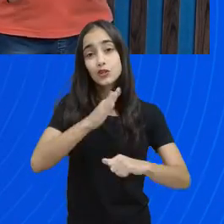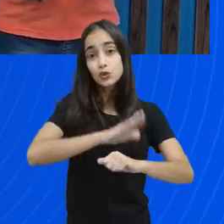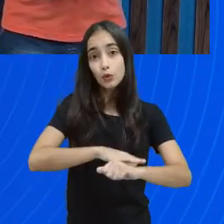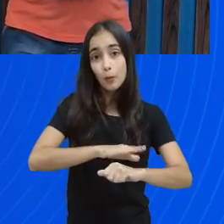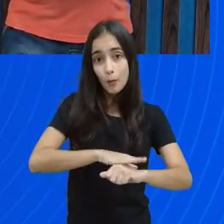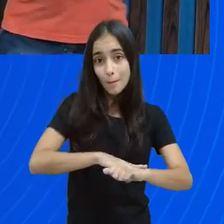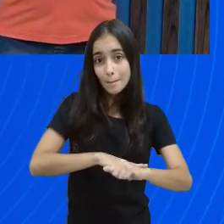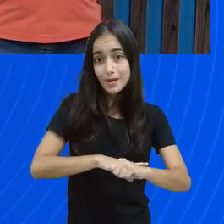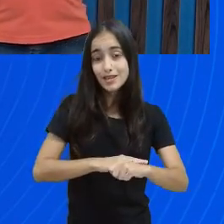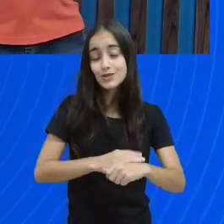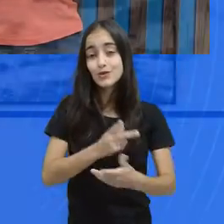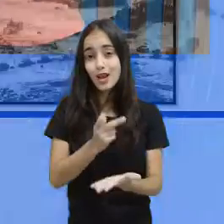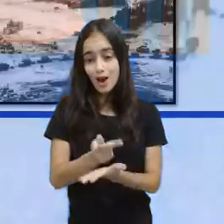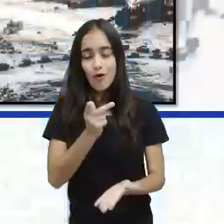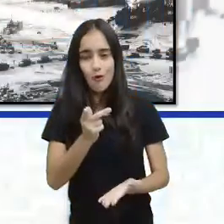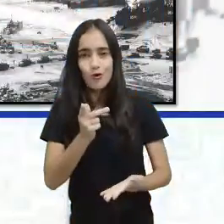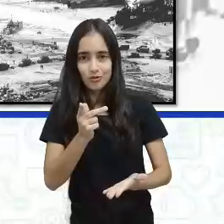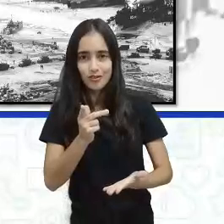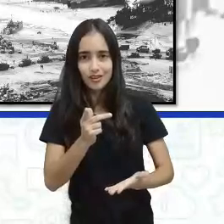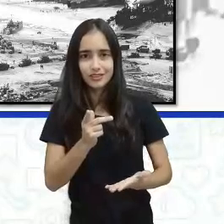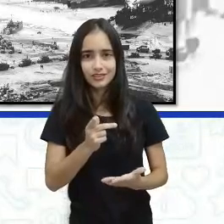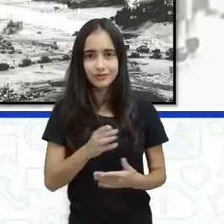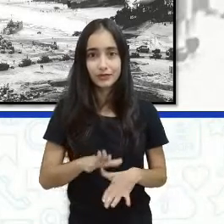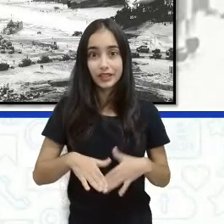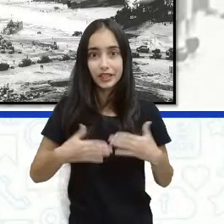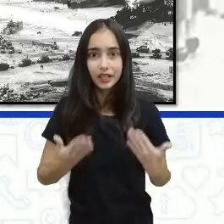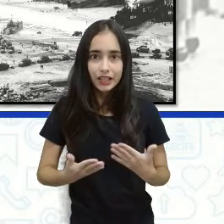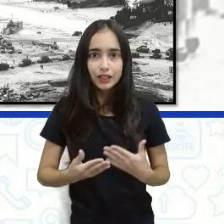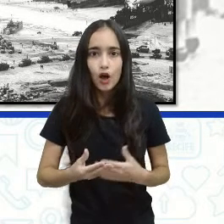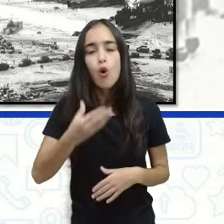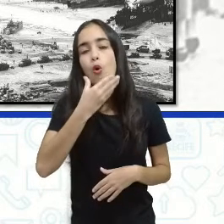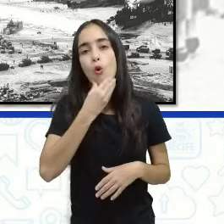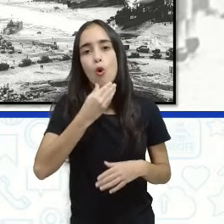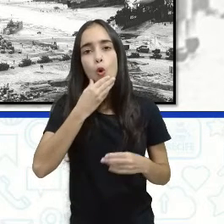é tomada, Hitler, sua esposa